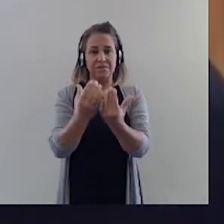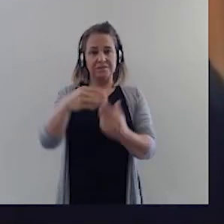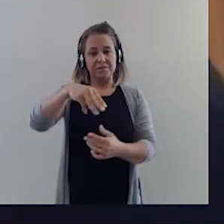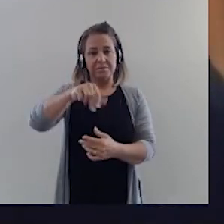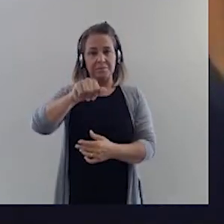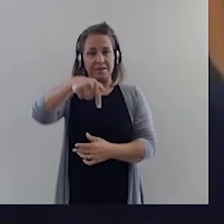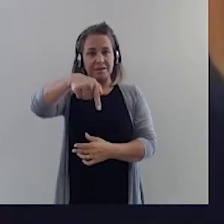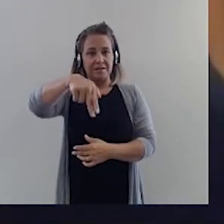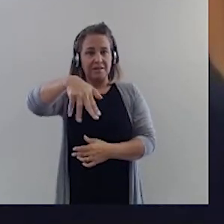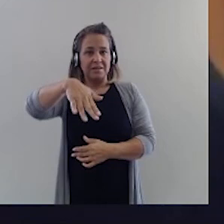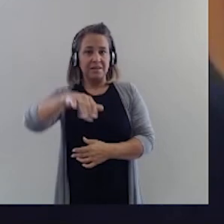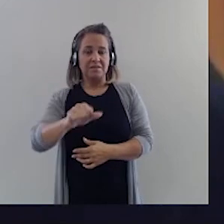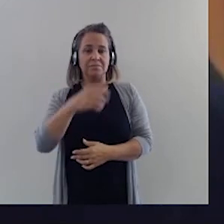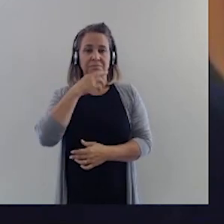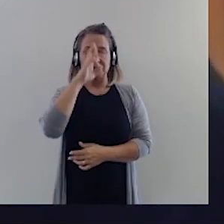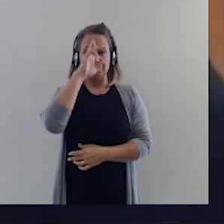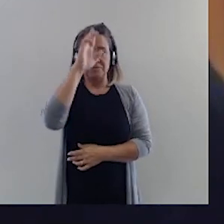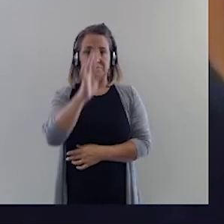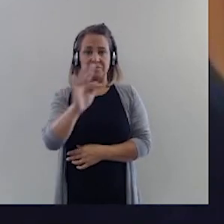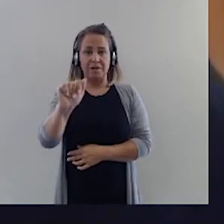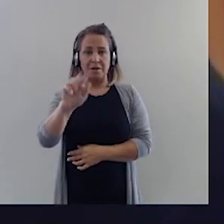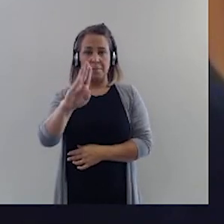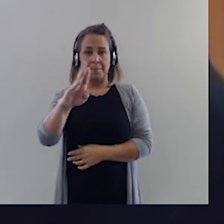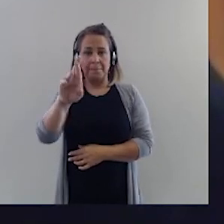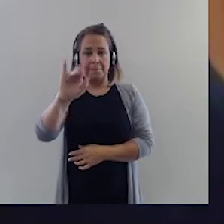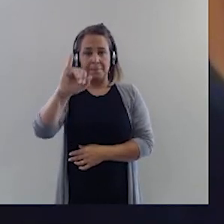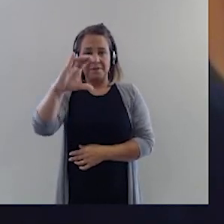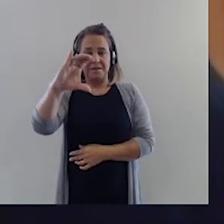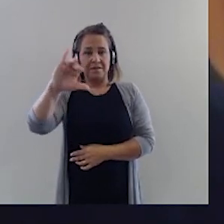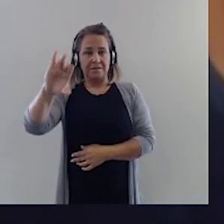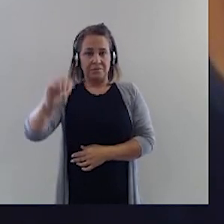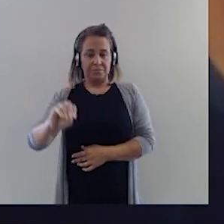magna, Dr. Fabrício de Castro Oliveira.